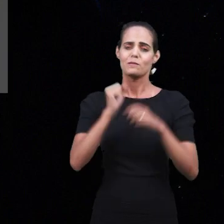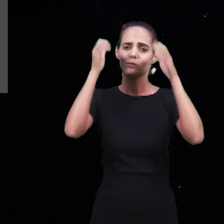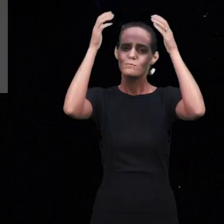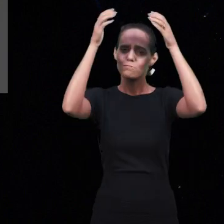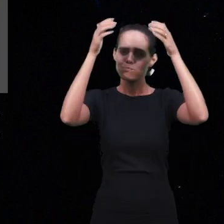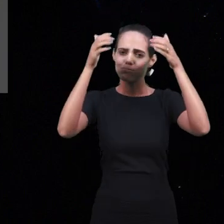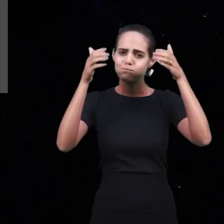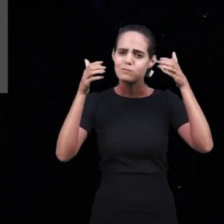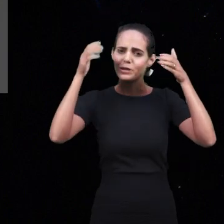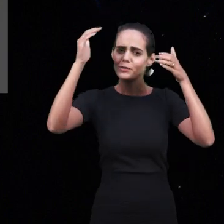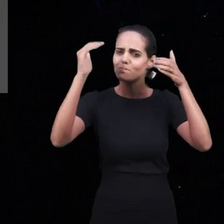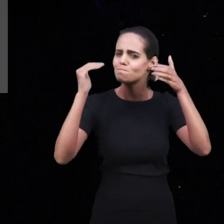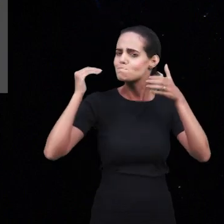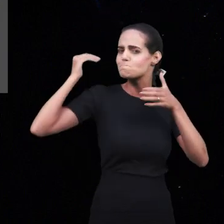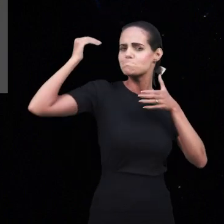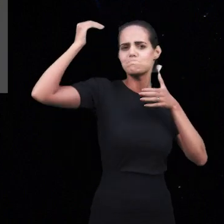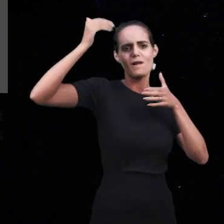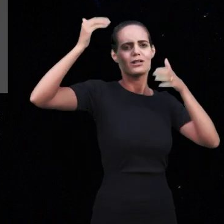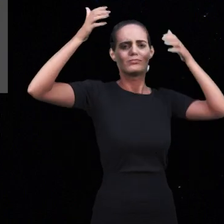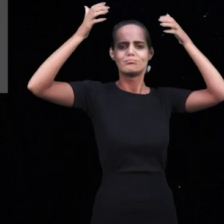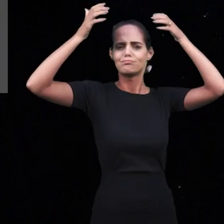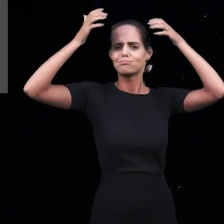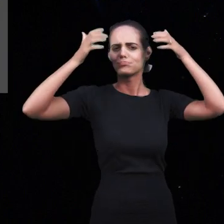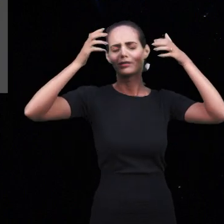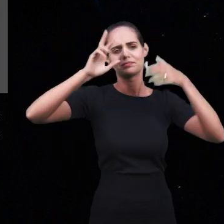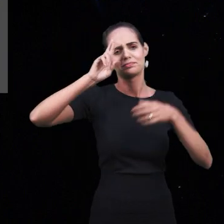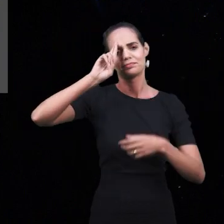Rei dos reis, Senhor